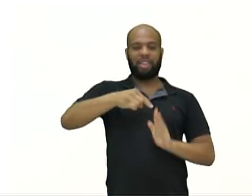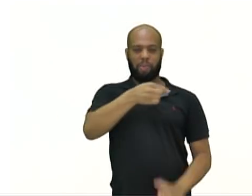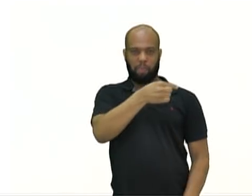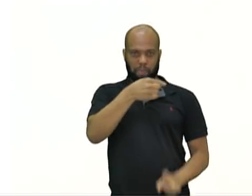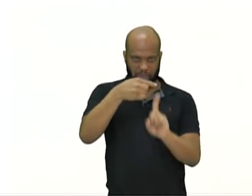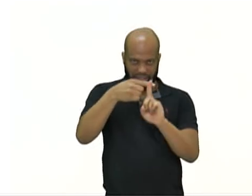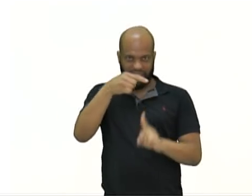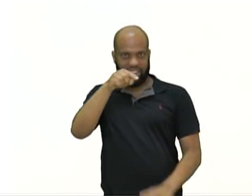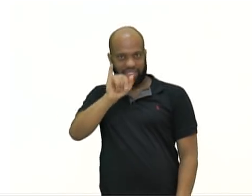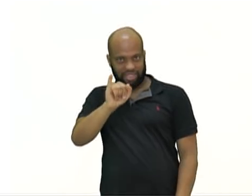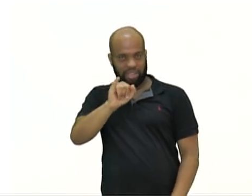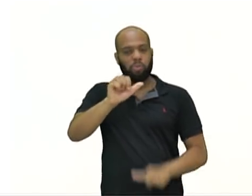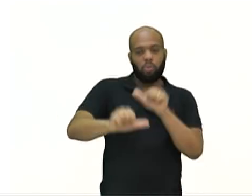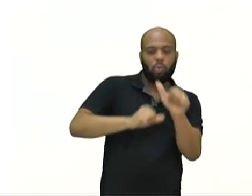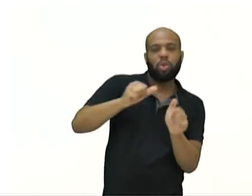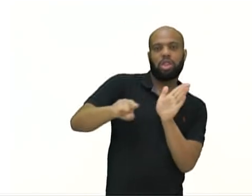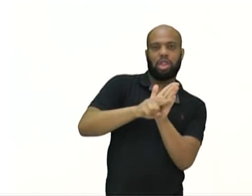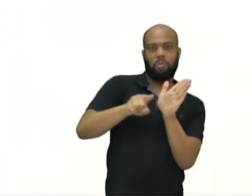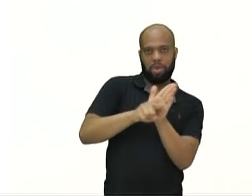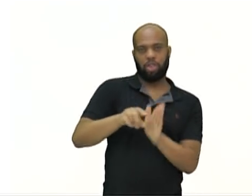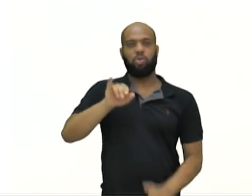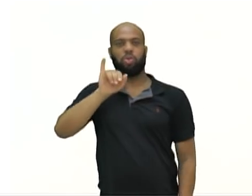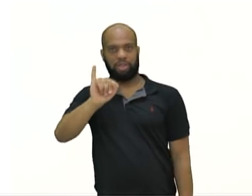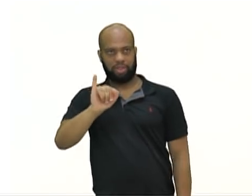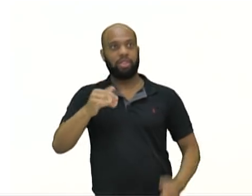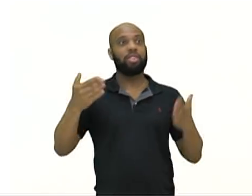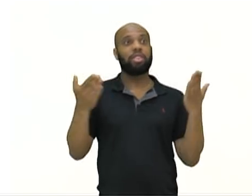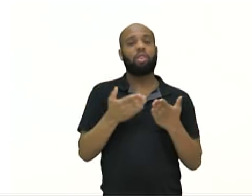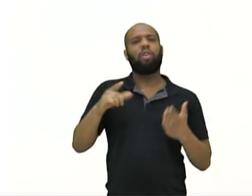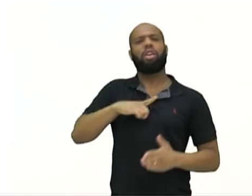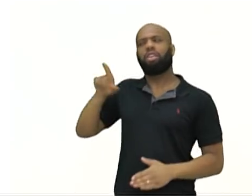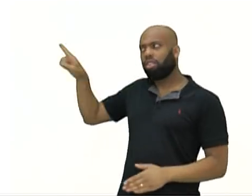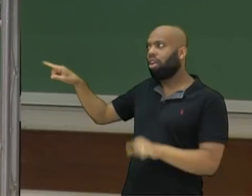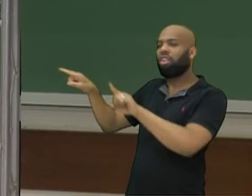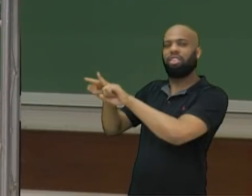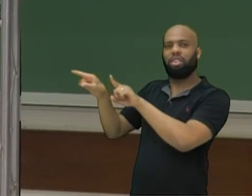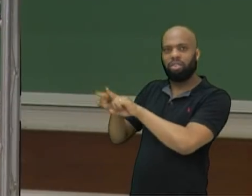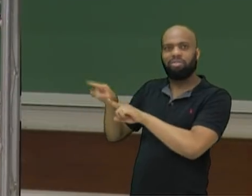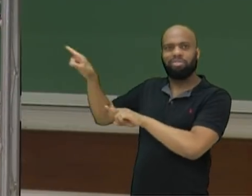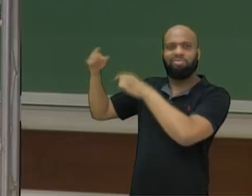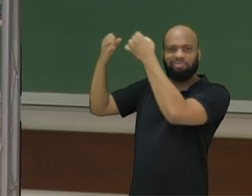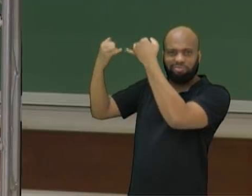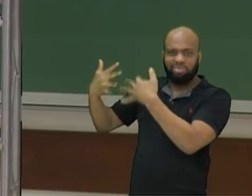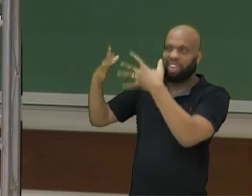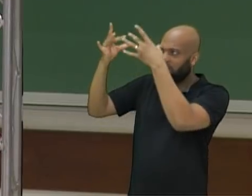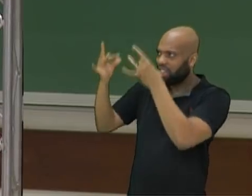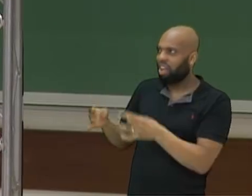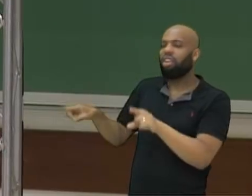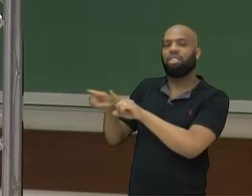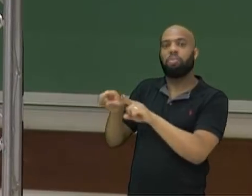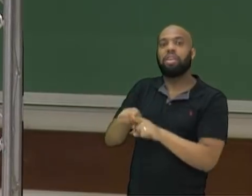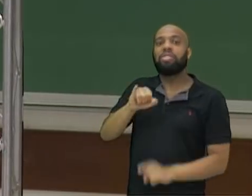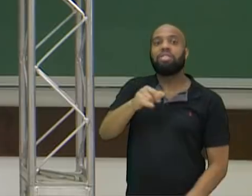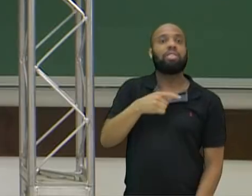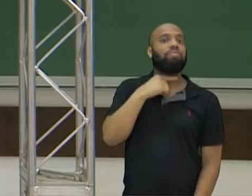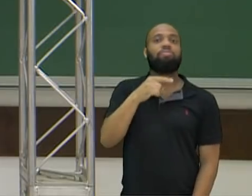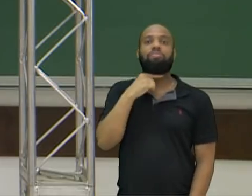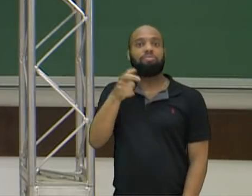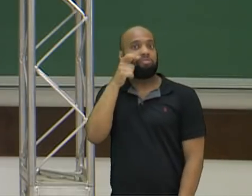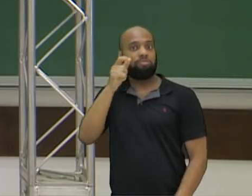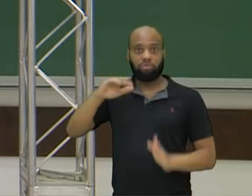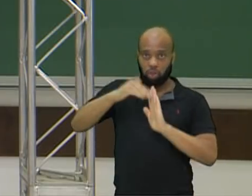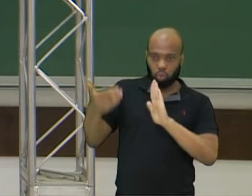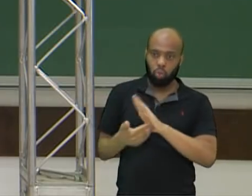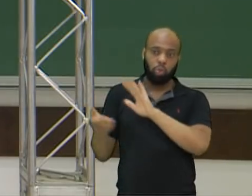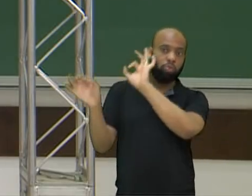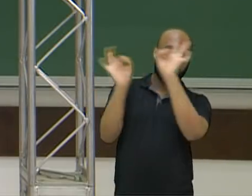desse exercício, caso você não consiga assistir todo o vídeo, fique com alguma dúvida na resolução que eu fiz no quadro, tá? Então,